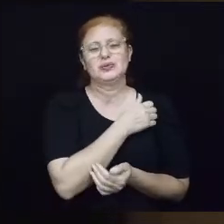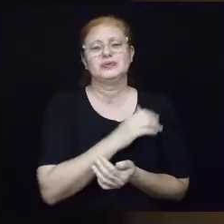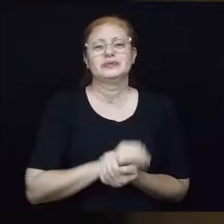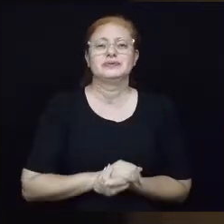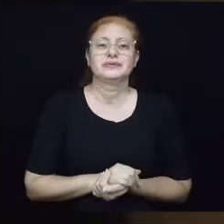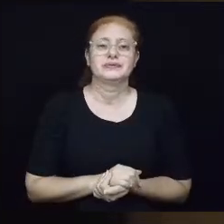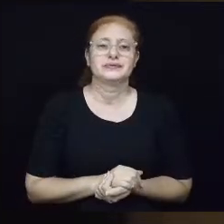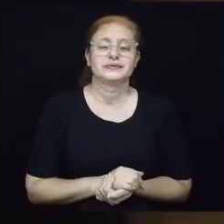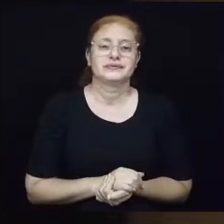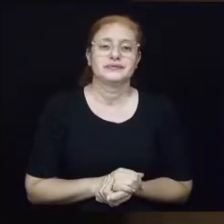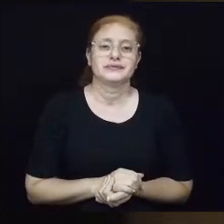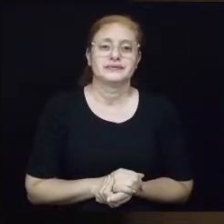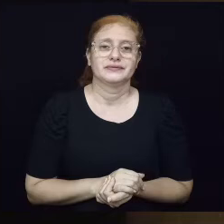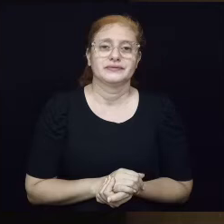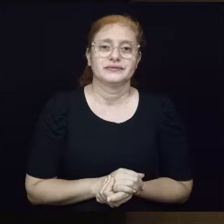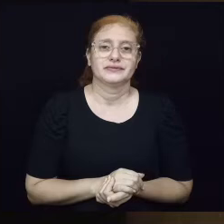caso,